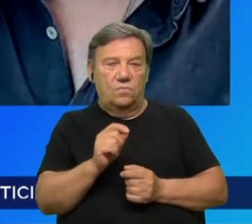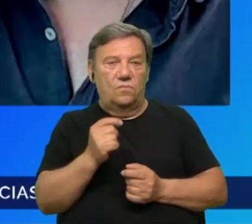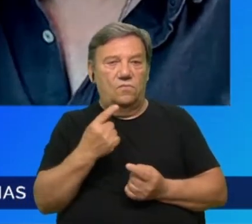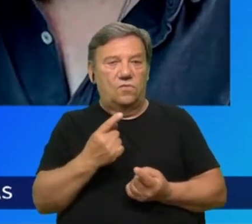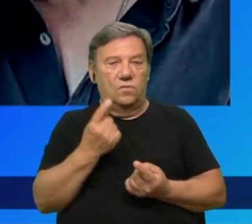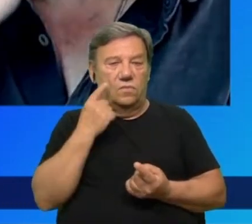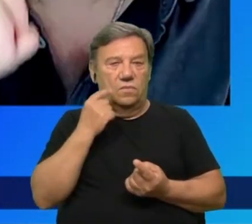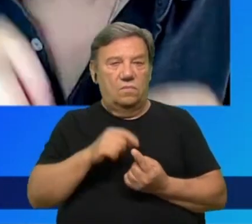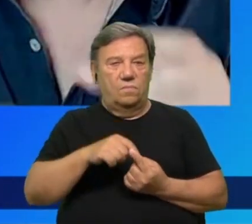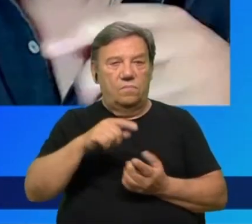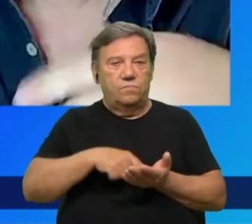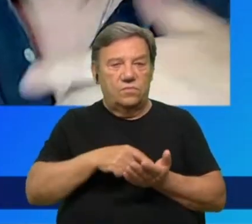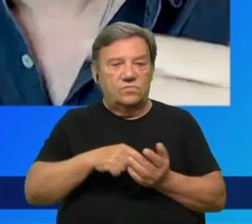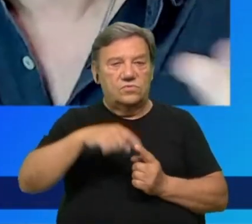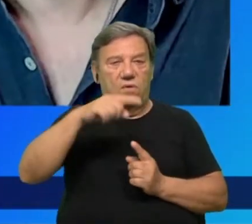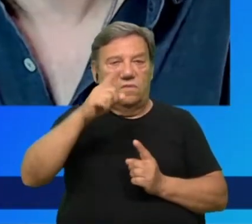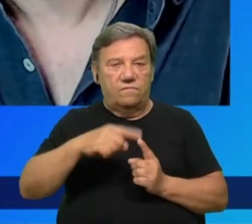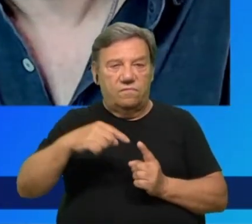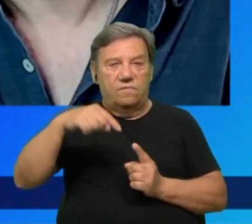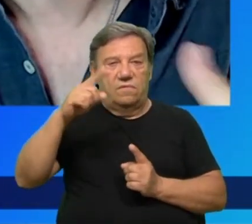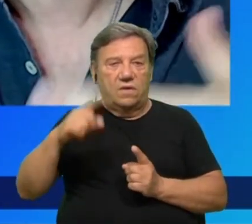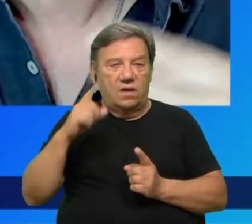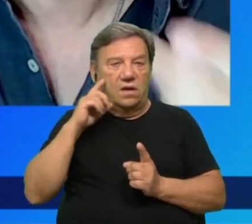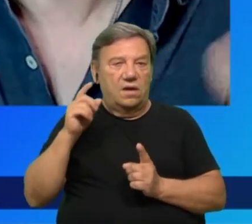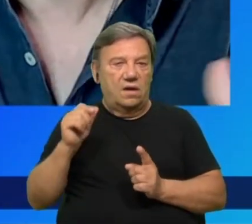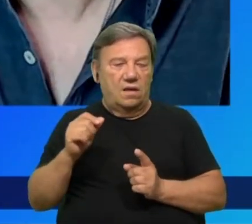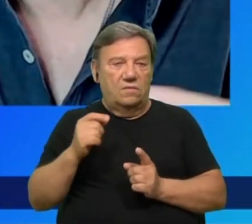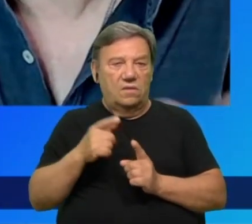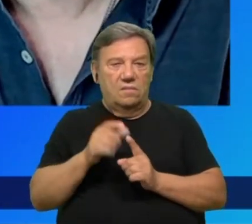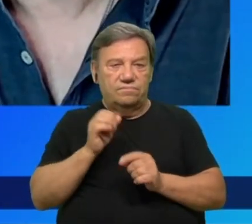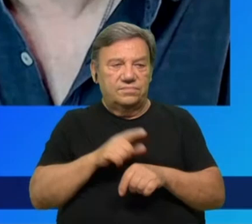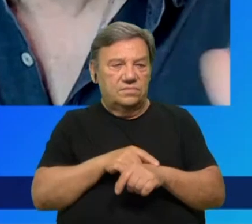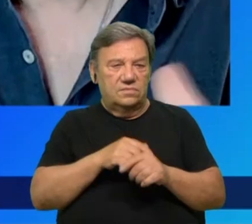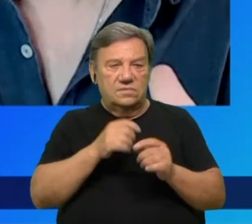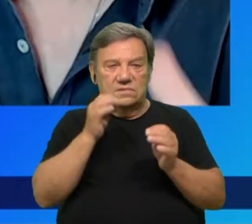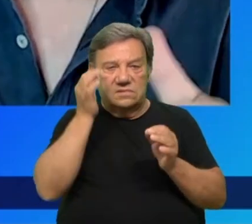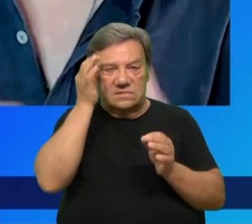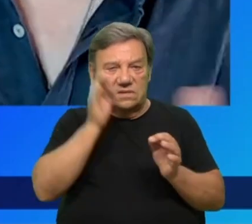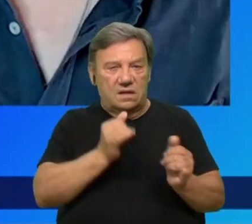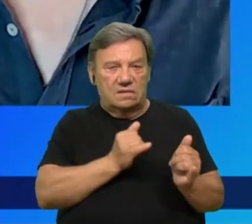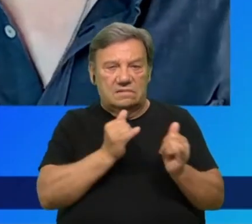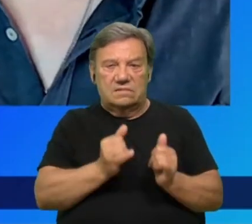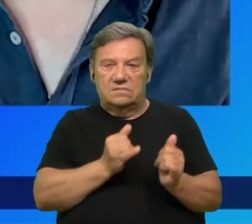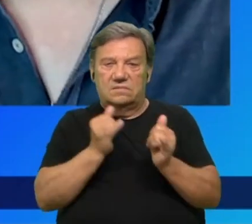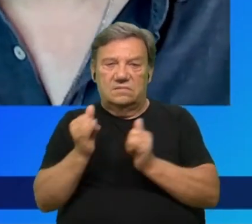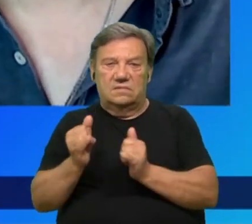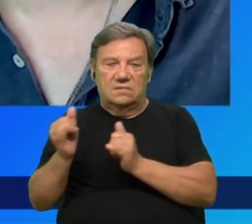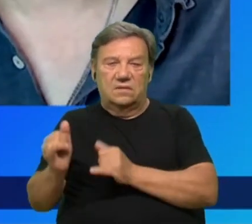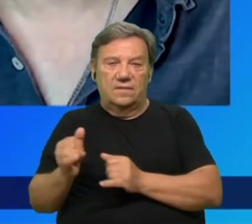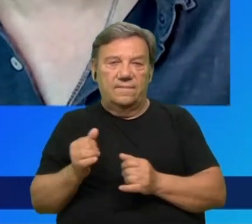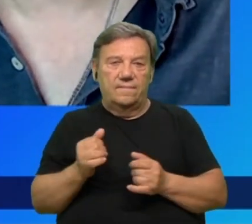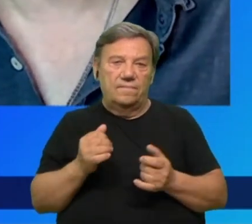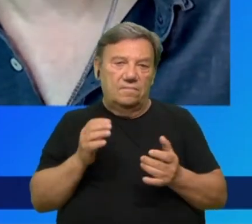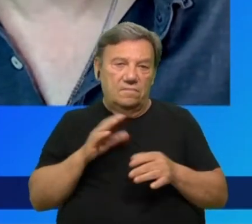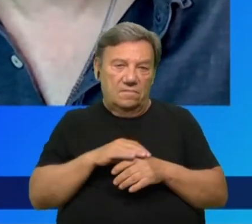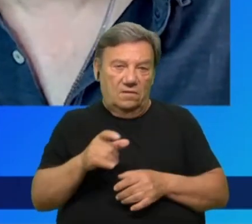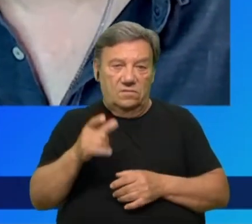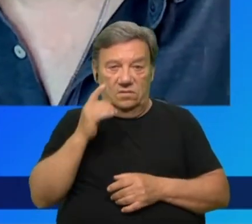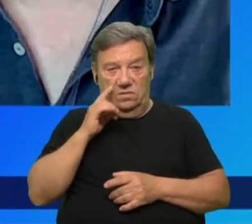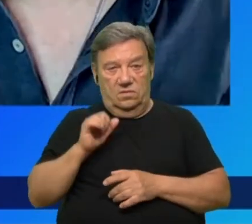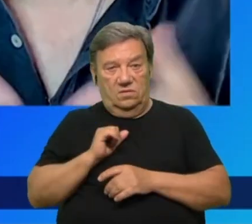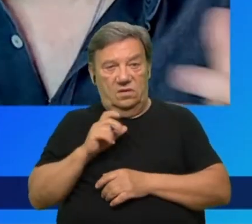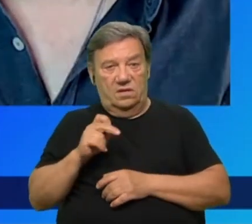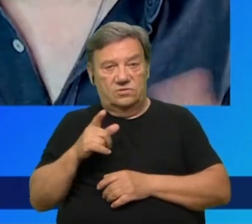tínhamos umas flutuações nas ondas de rádio perfeitamente periódicas, perfeitamente certinhas, e para os astrónomos isso não é